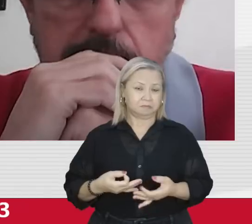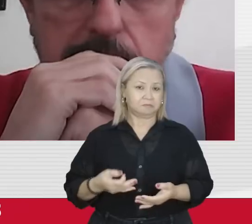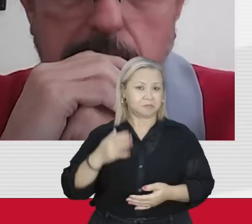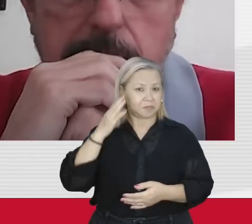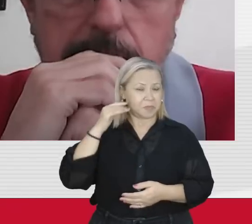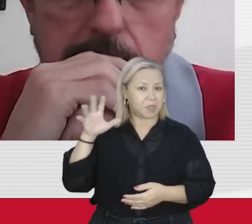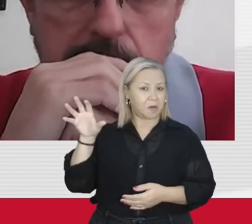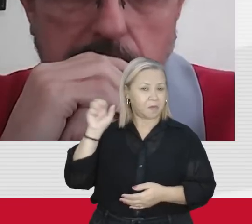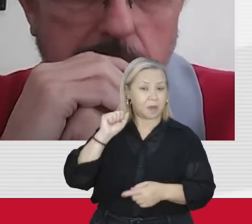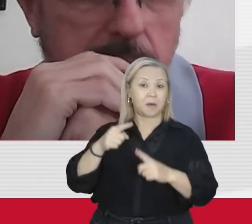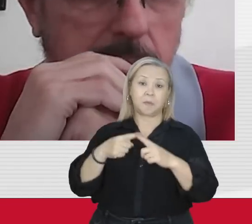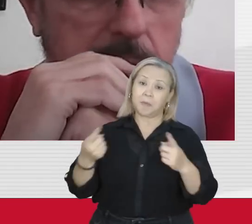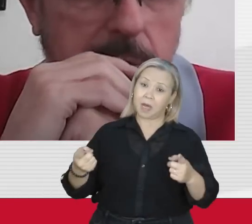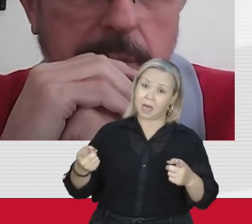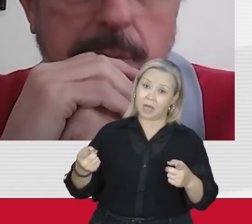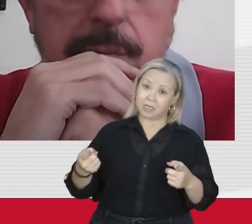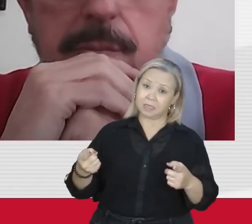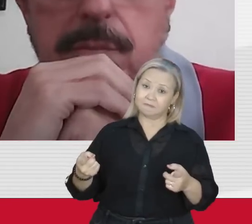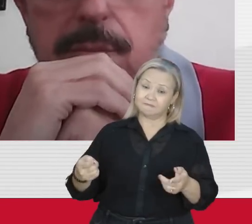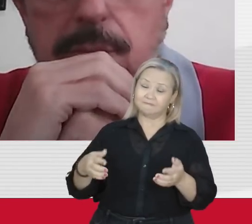Para a infelicidade, essa conversa